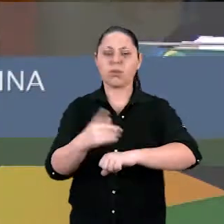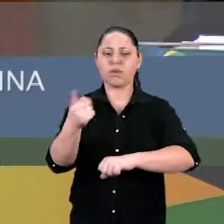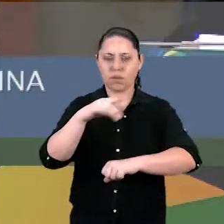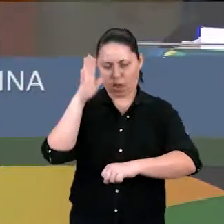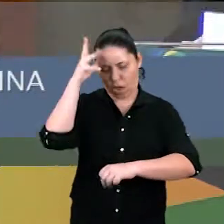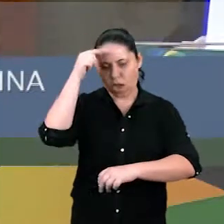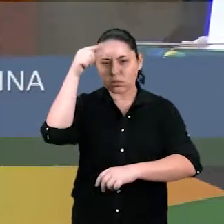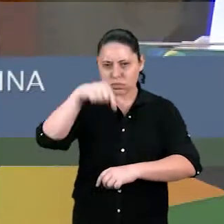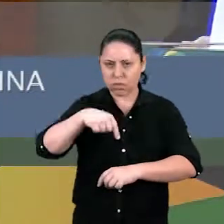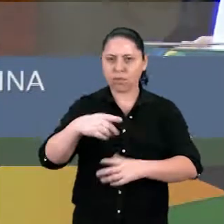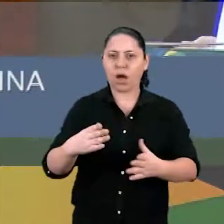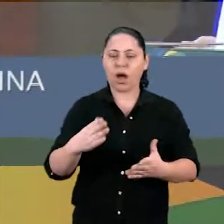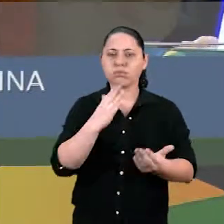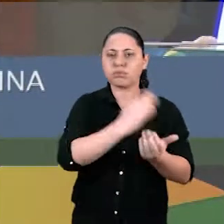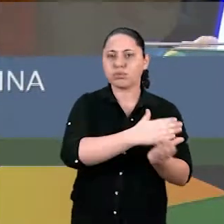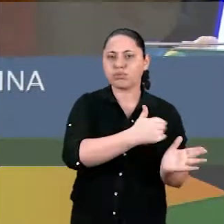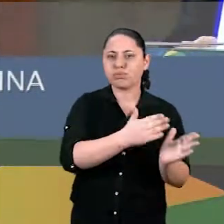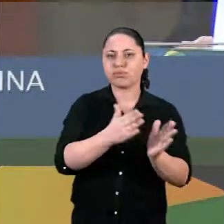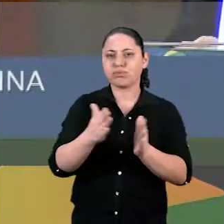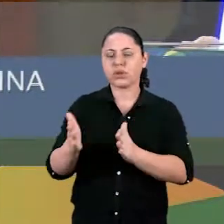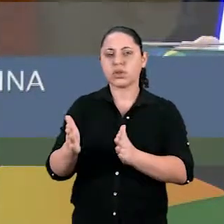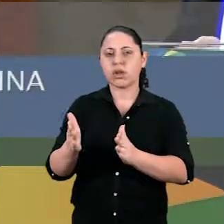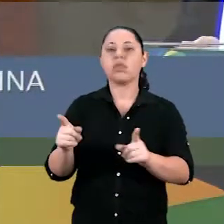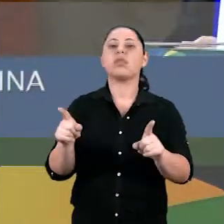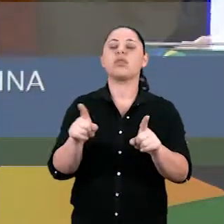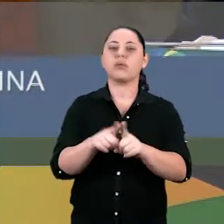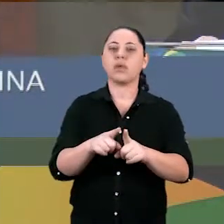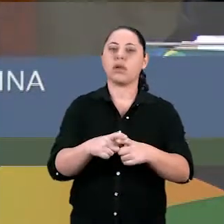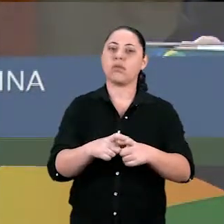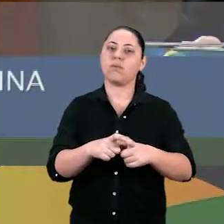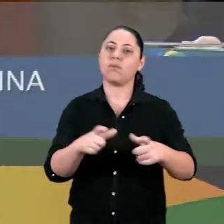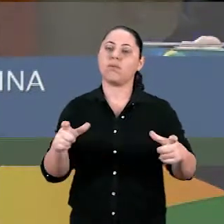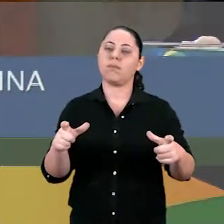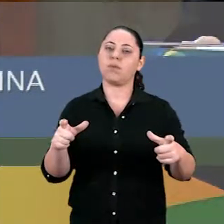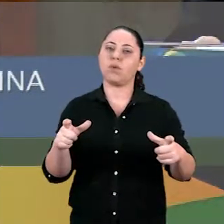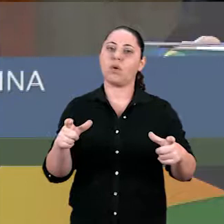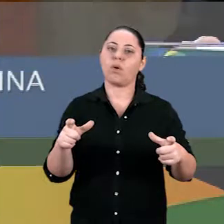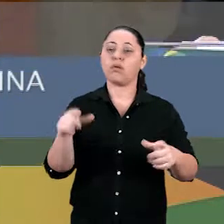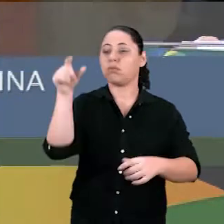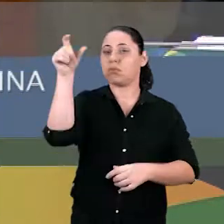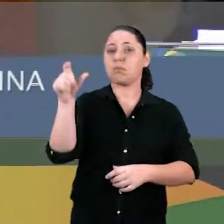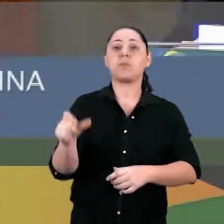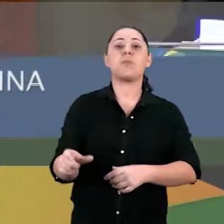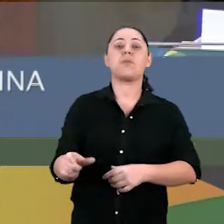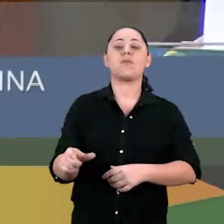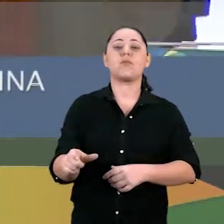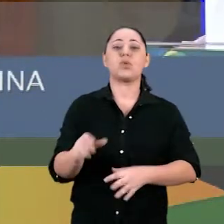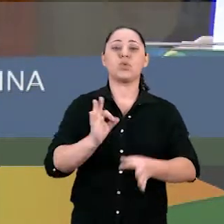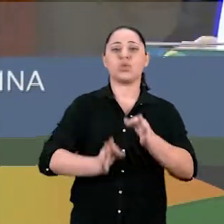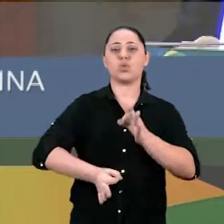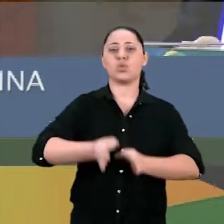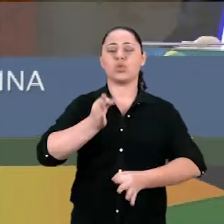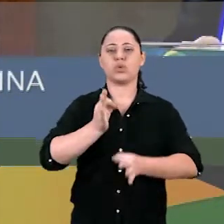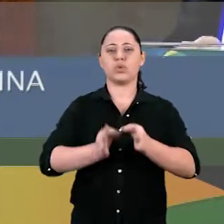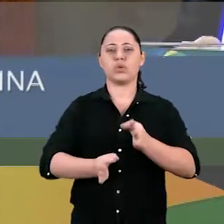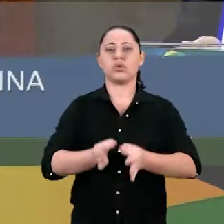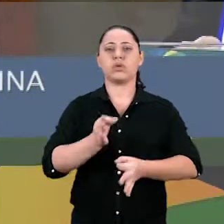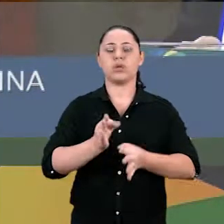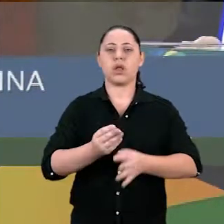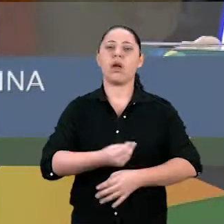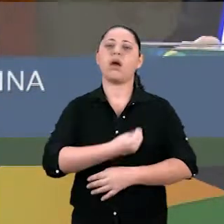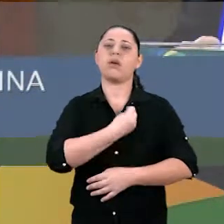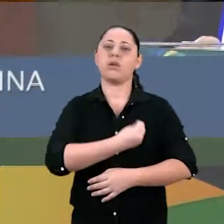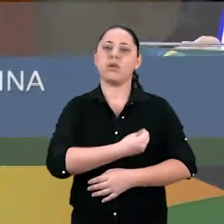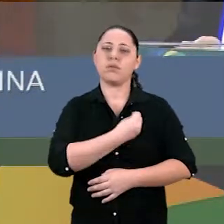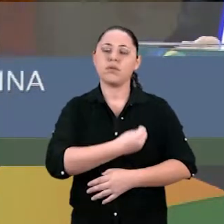intervir, igualmente aumentou a posição institucional dos juízes